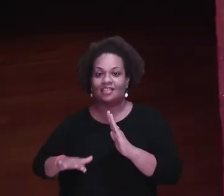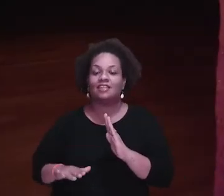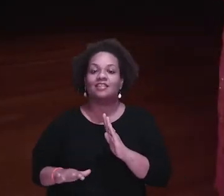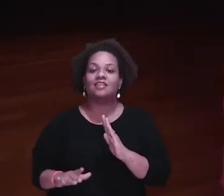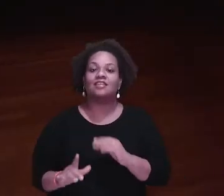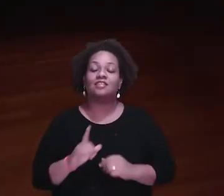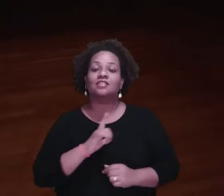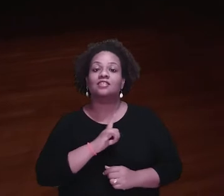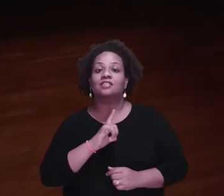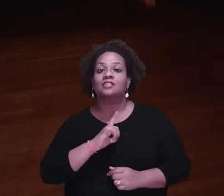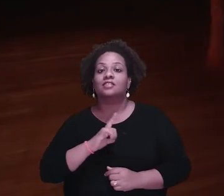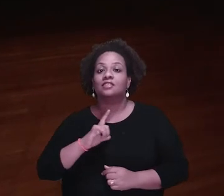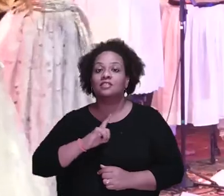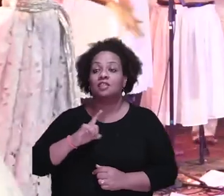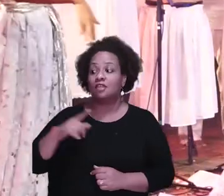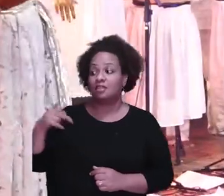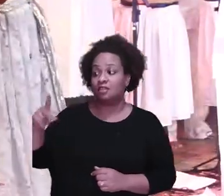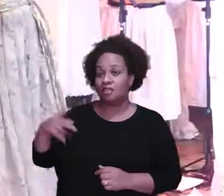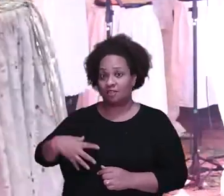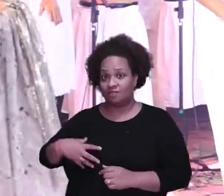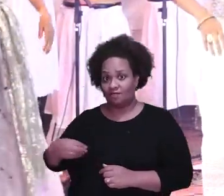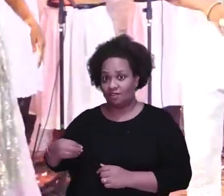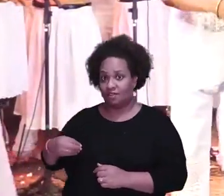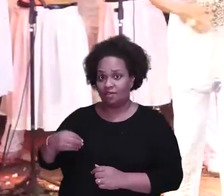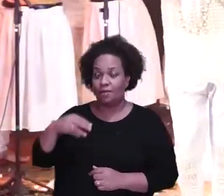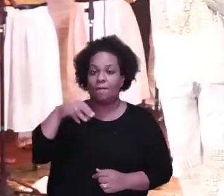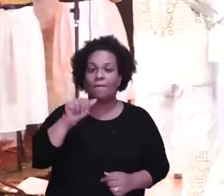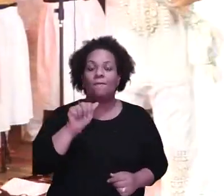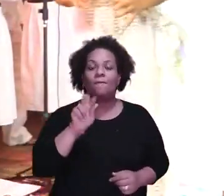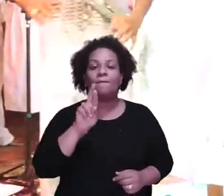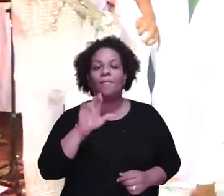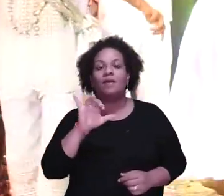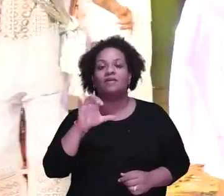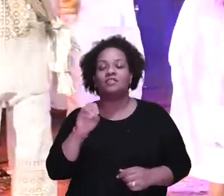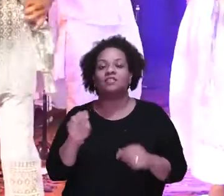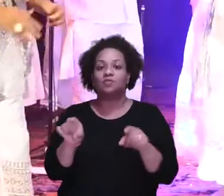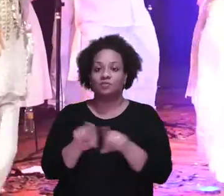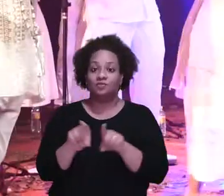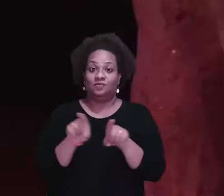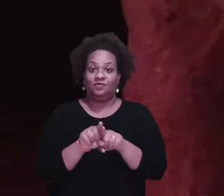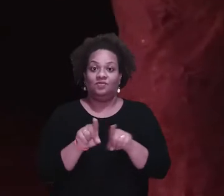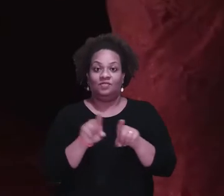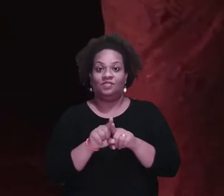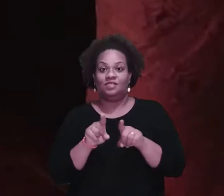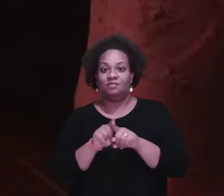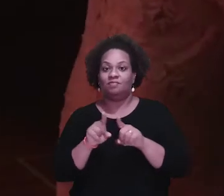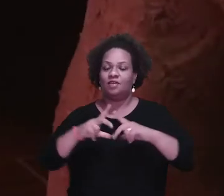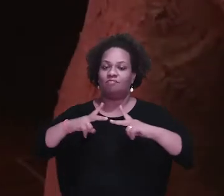da qual Márcio kogan é filho e vai receber por ela ela também tá